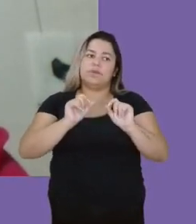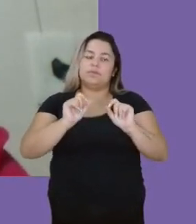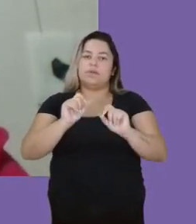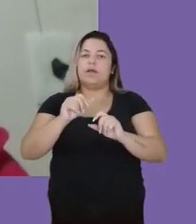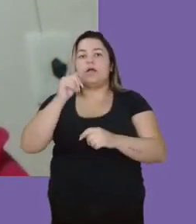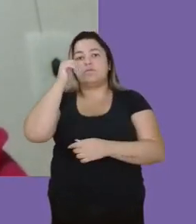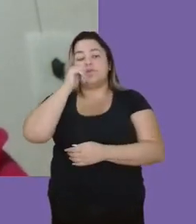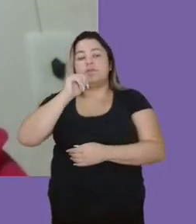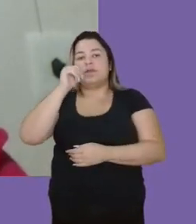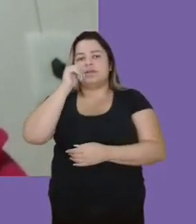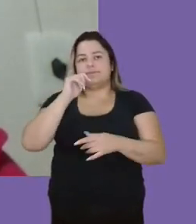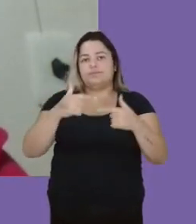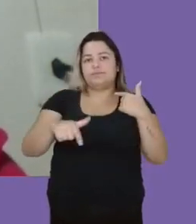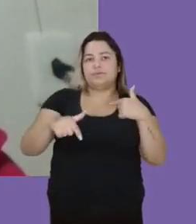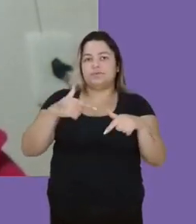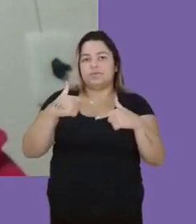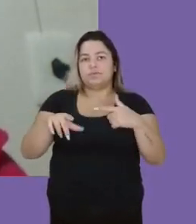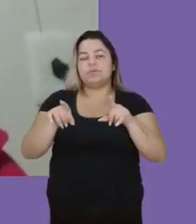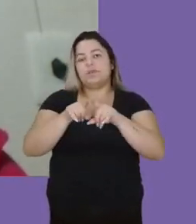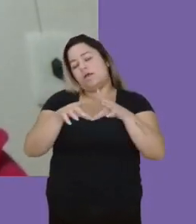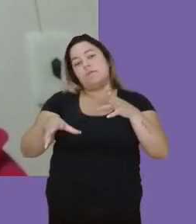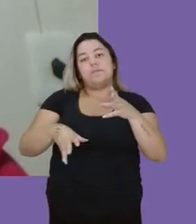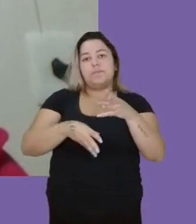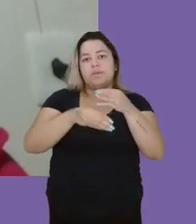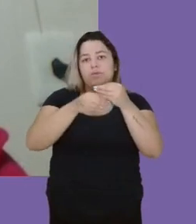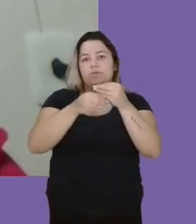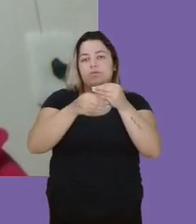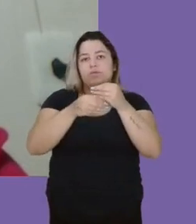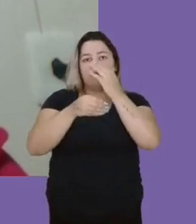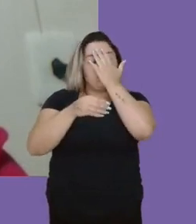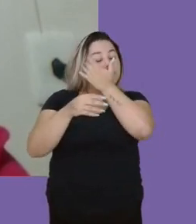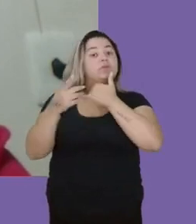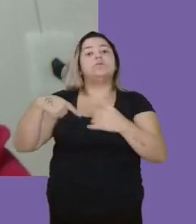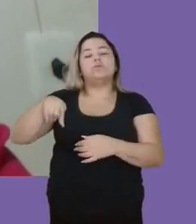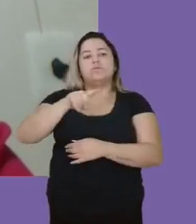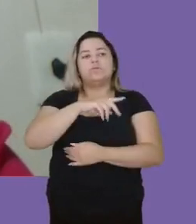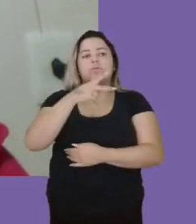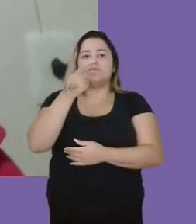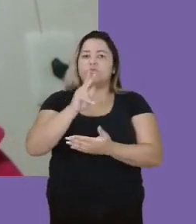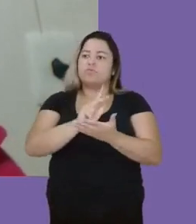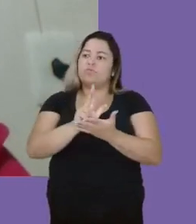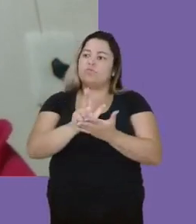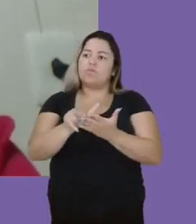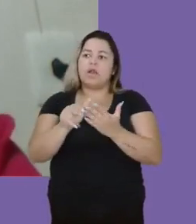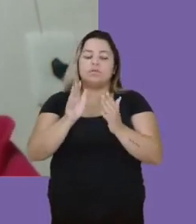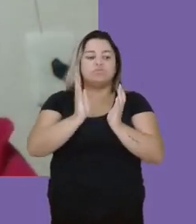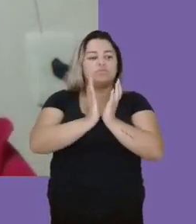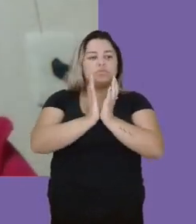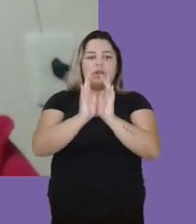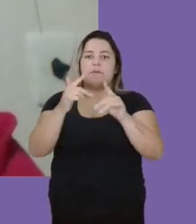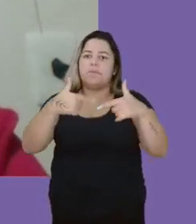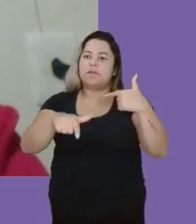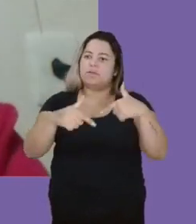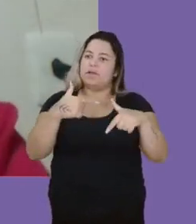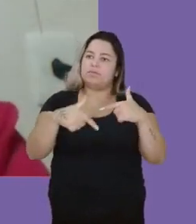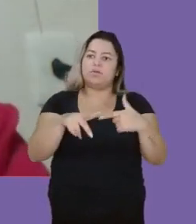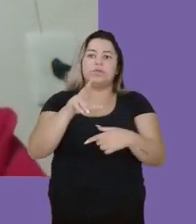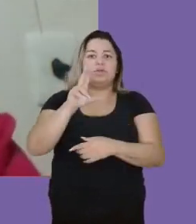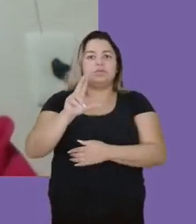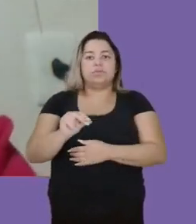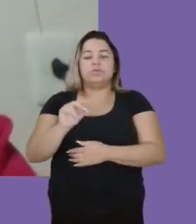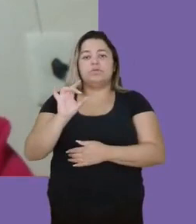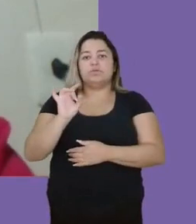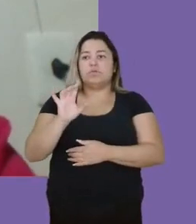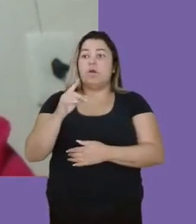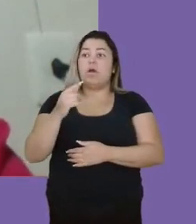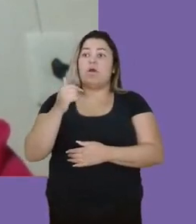mulheres trabalhadoras, e aí inclui também, a gente fala das diversas classes trabalhadoras, né? Então, assim, não só as